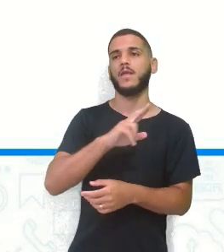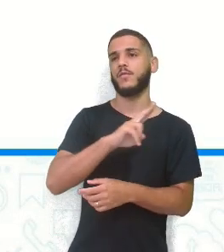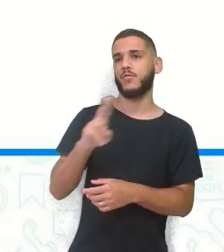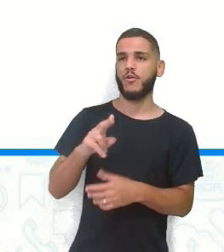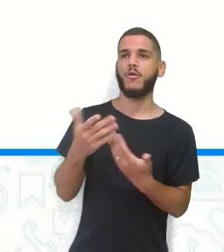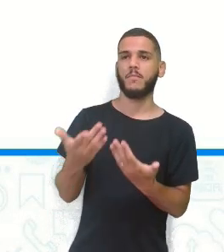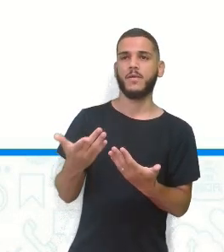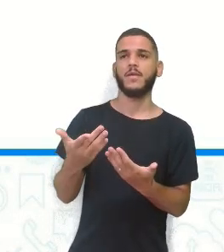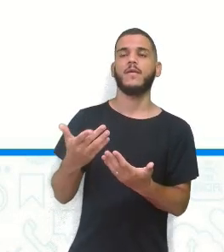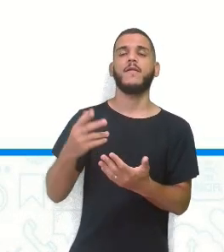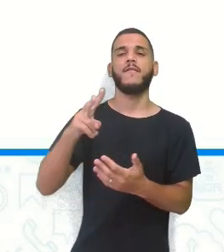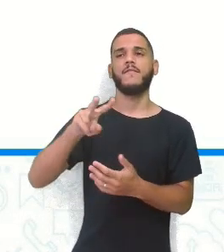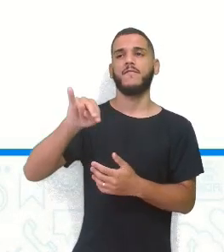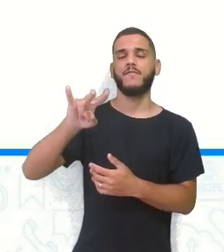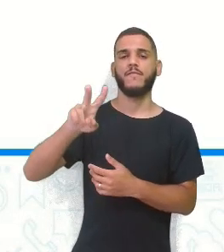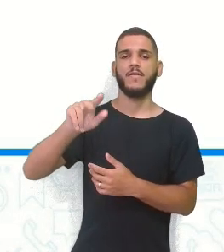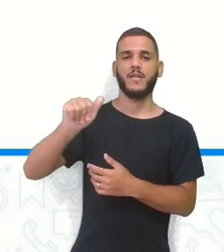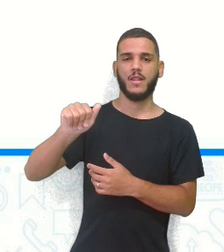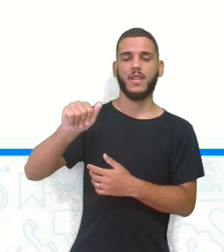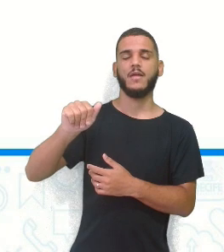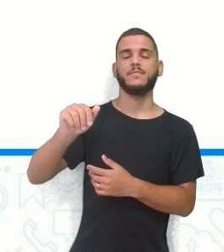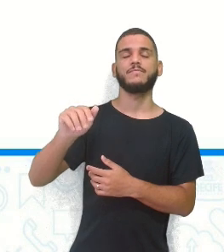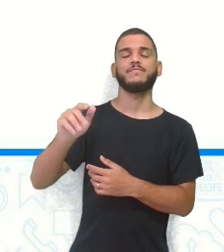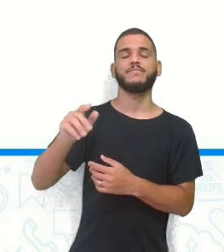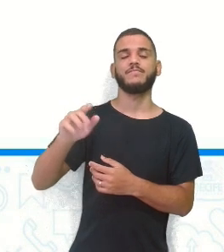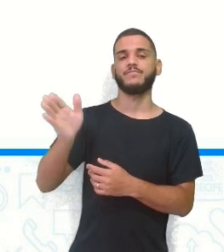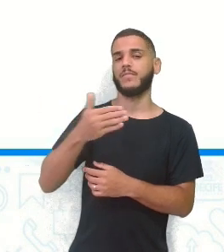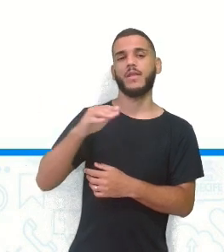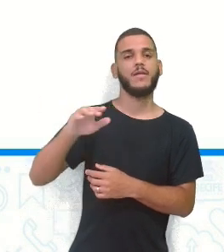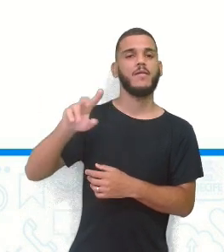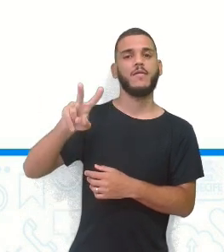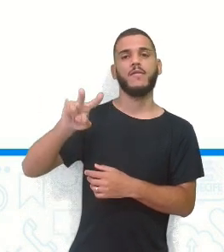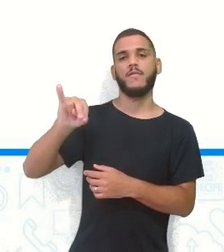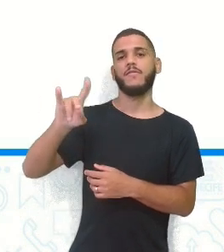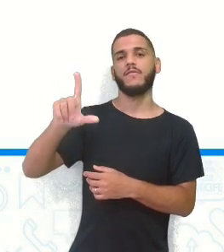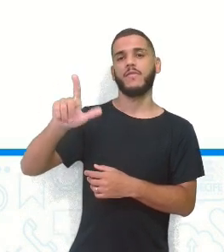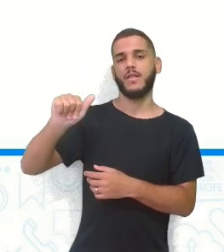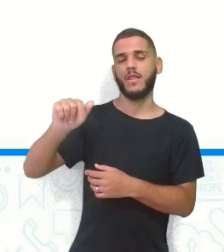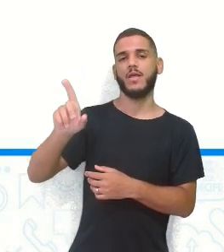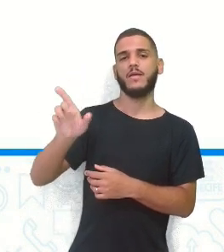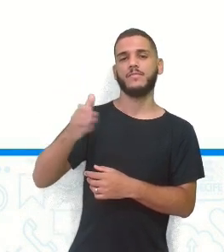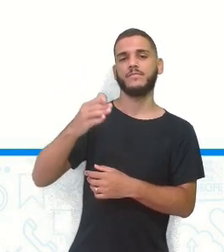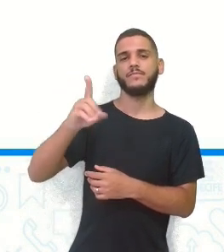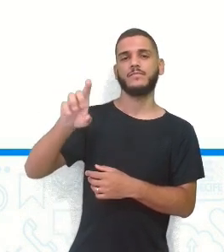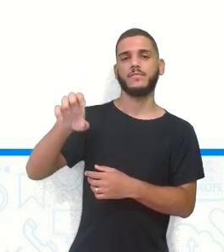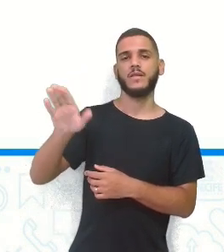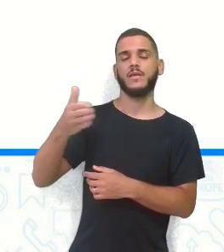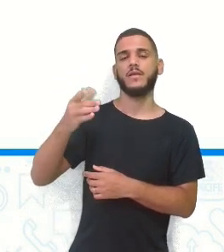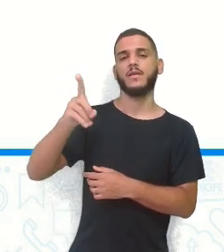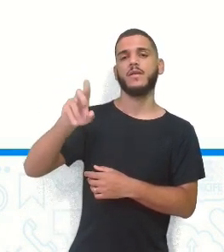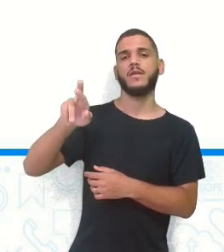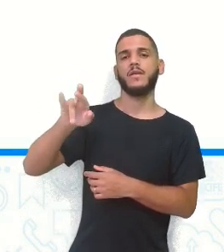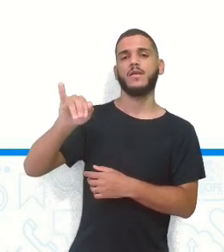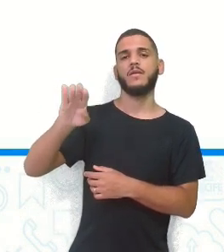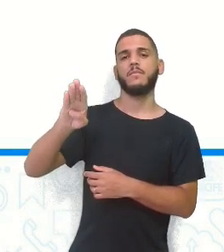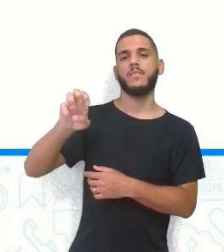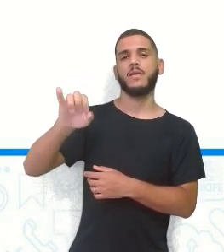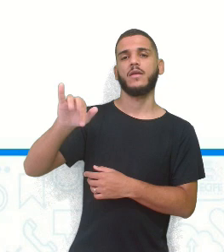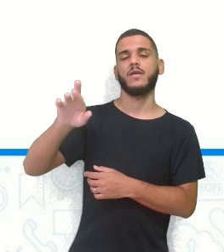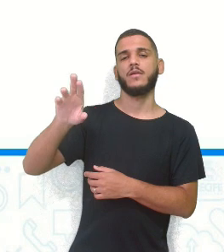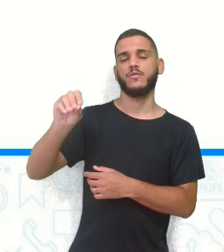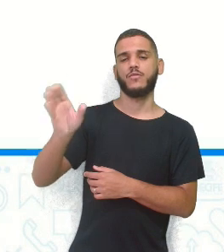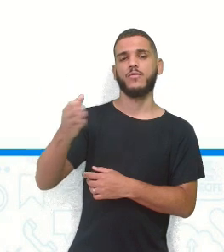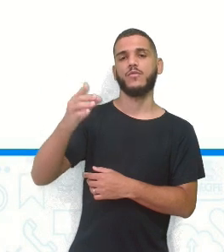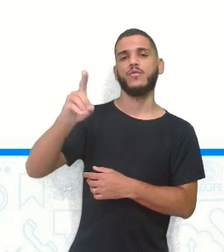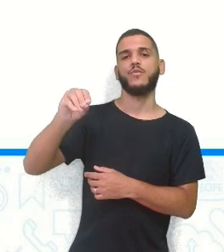dos Arrecifes. Olha que nome grande. Se você fosse dizer, qual é o nome do local que você mora? Eu moro na Vila de Ribeiro